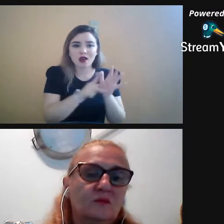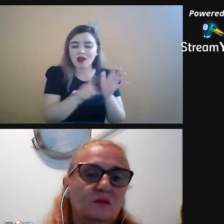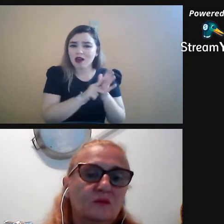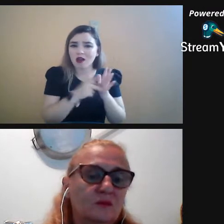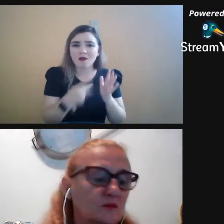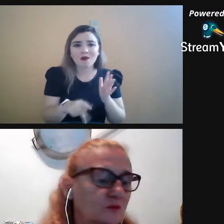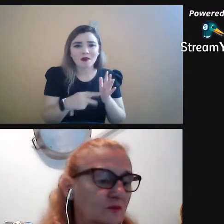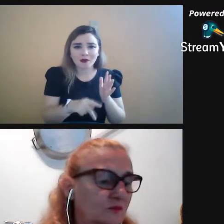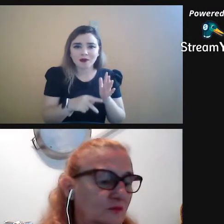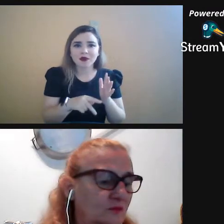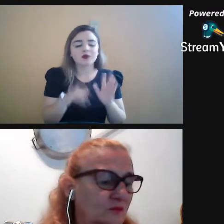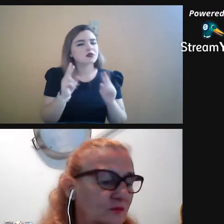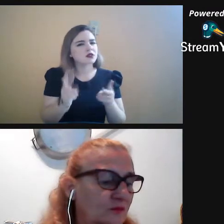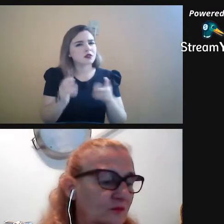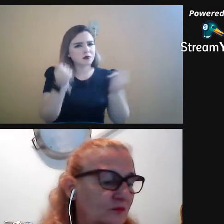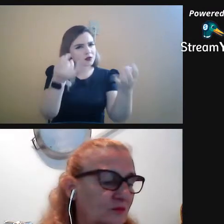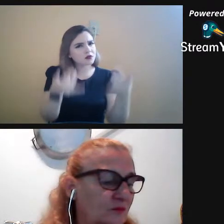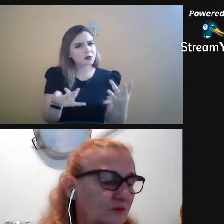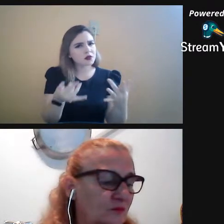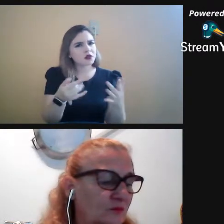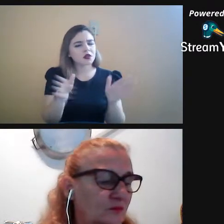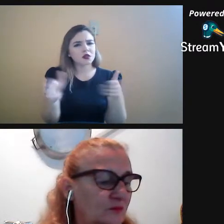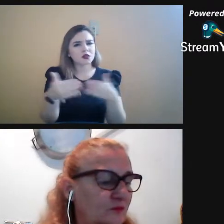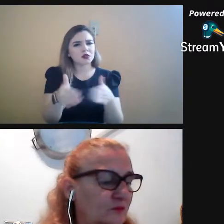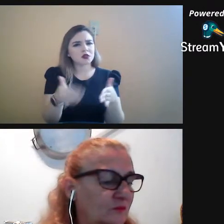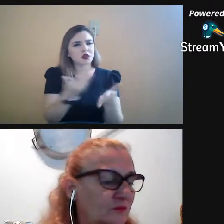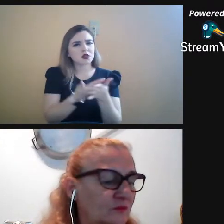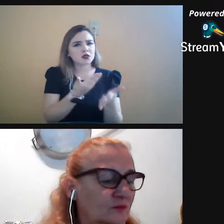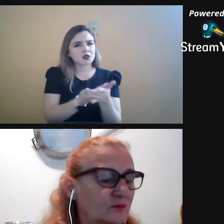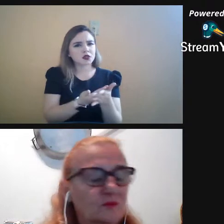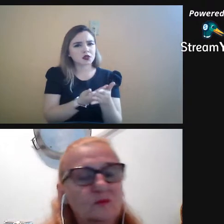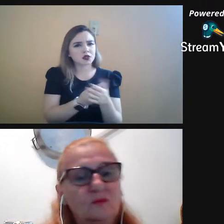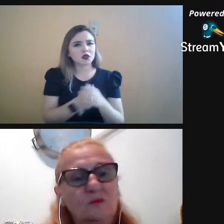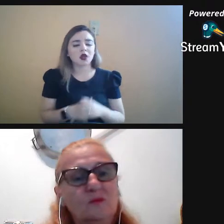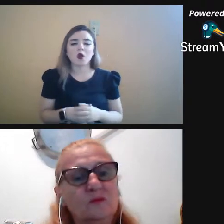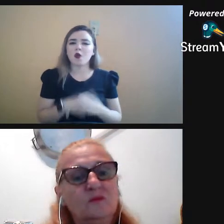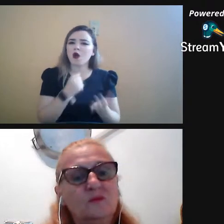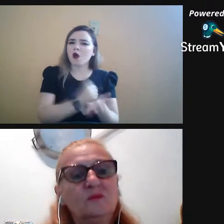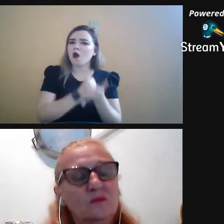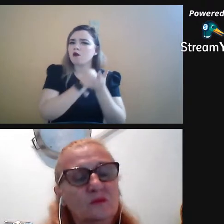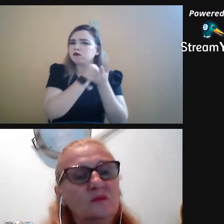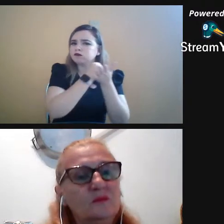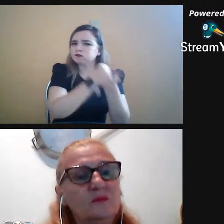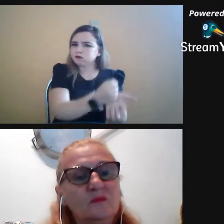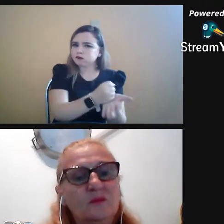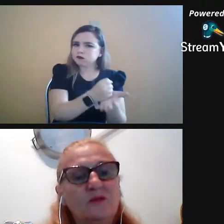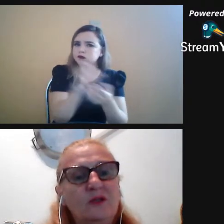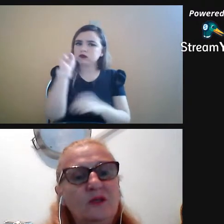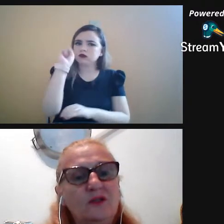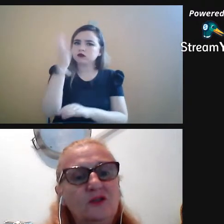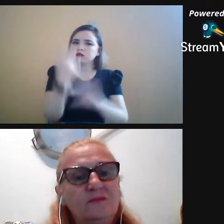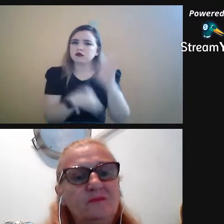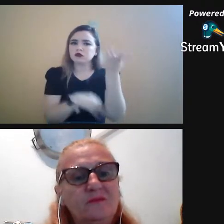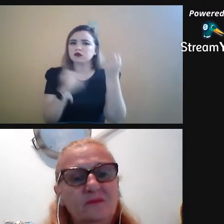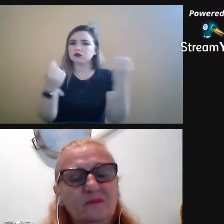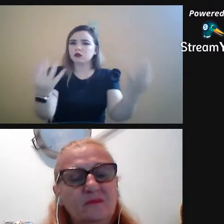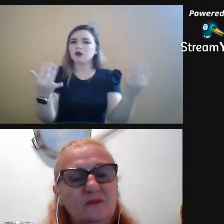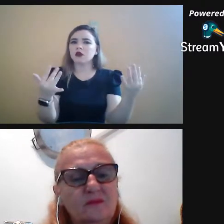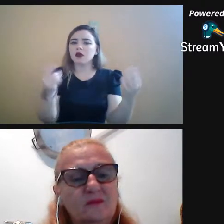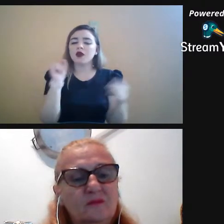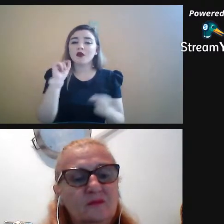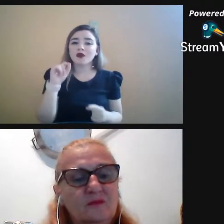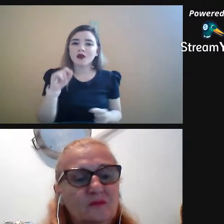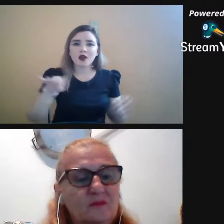falo isso em sala de aula, gente, recurso ambiental. É uma preciosidade o que a